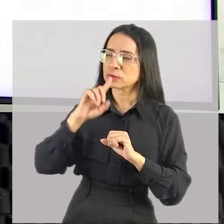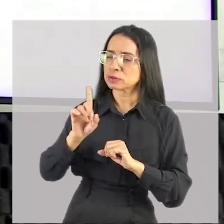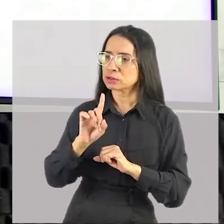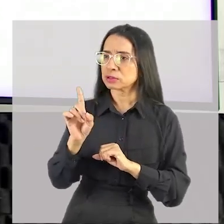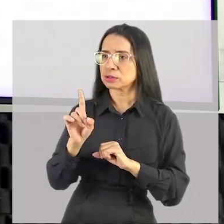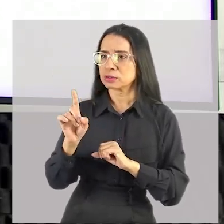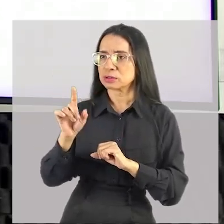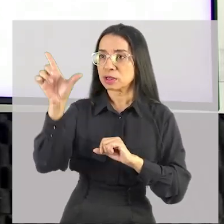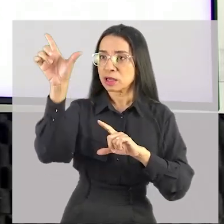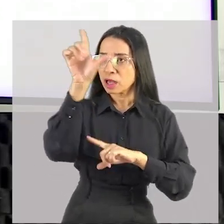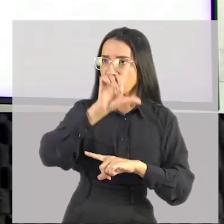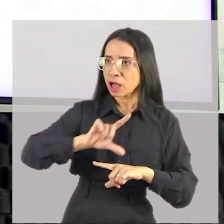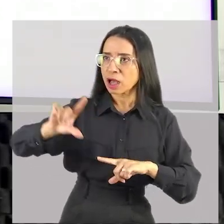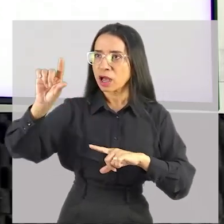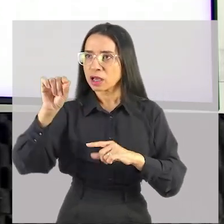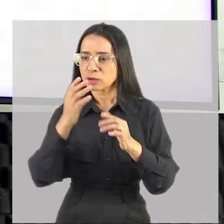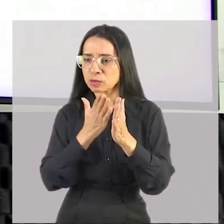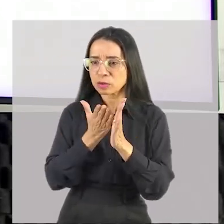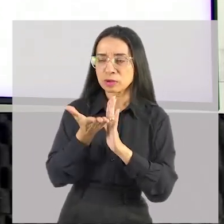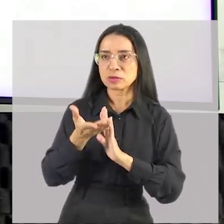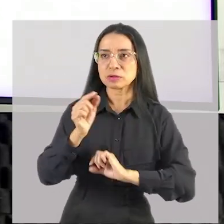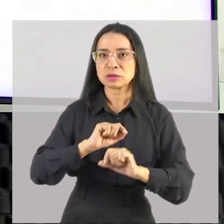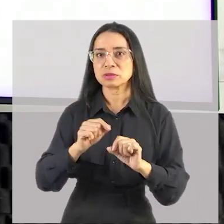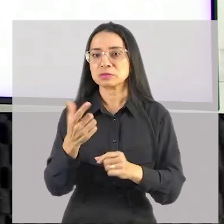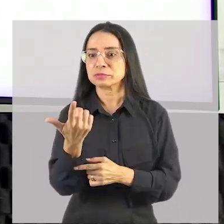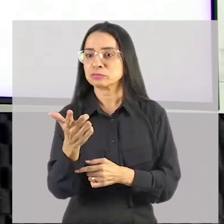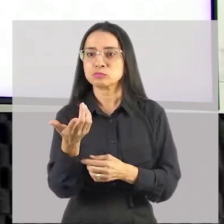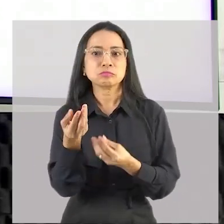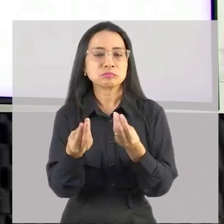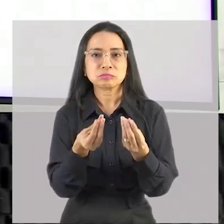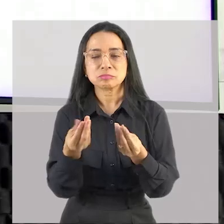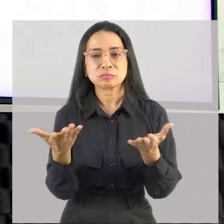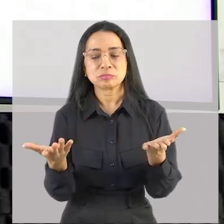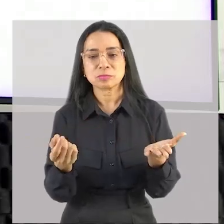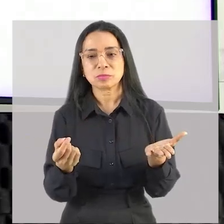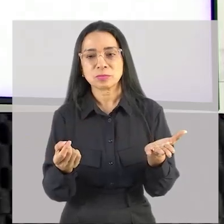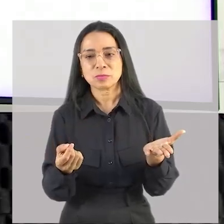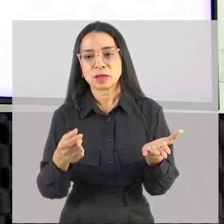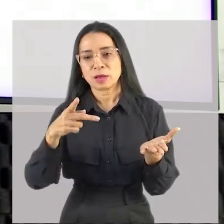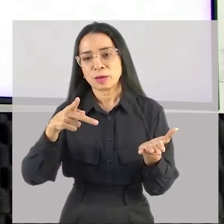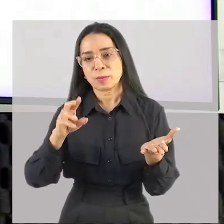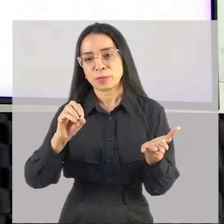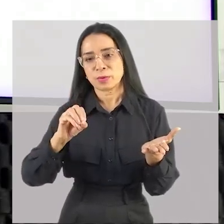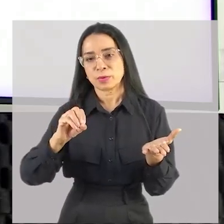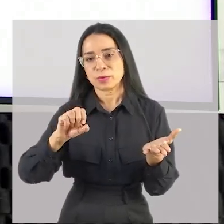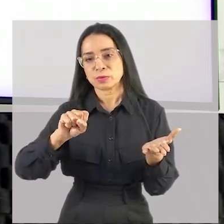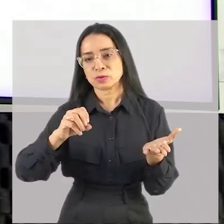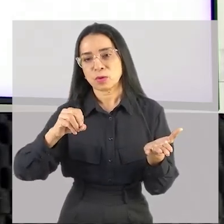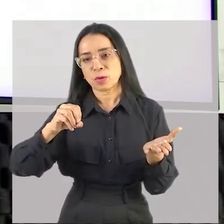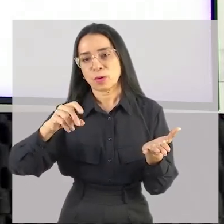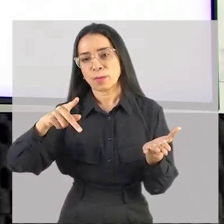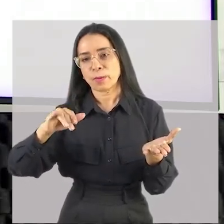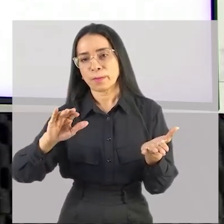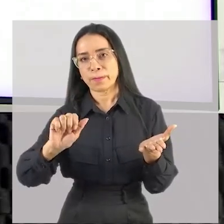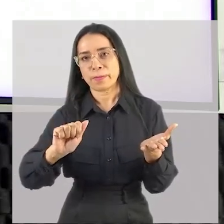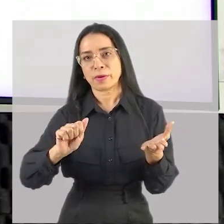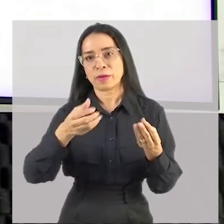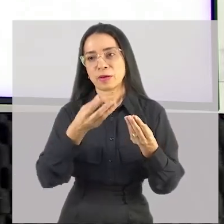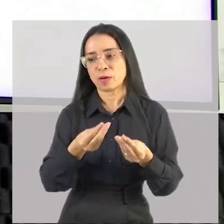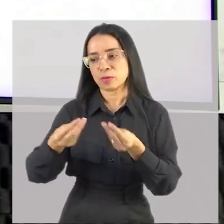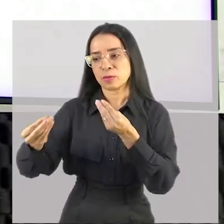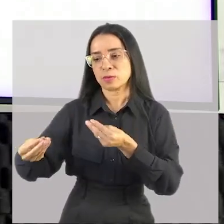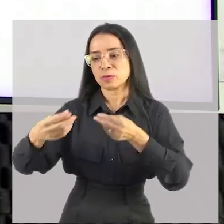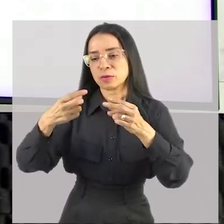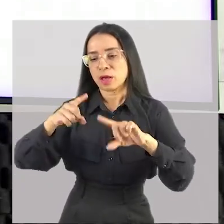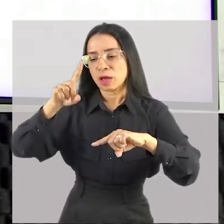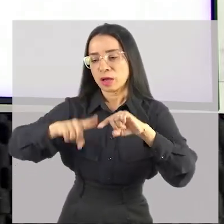me traiu. Gente, como é que a lua pode me trair? Isso não existe. Então, é prosopopeia, quando você atribui a coisas,